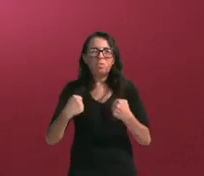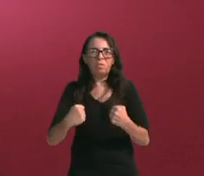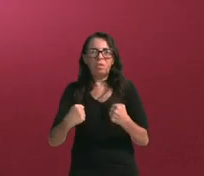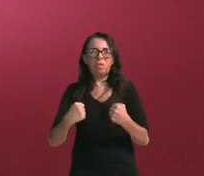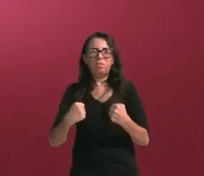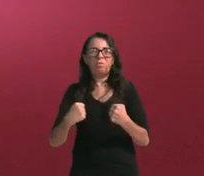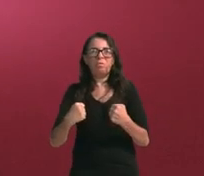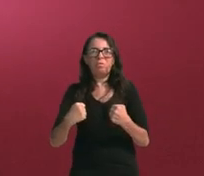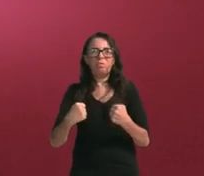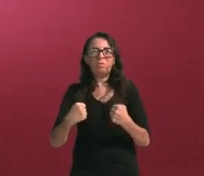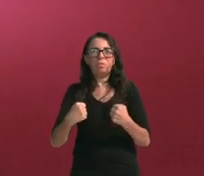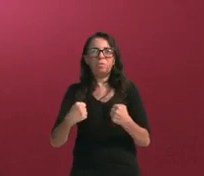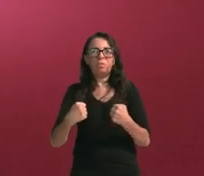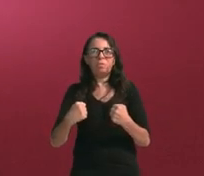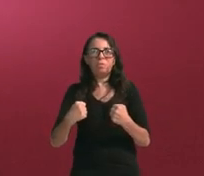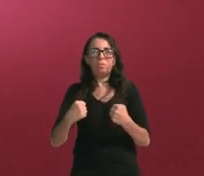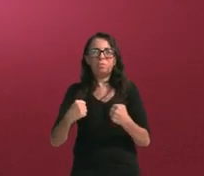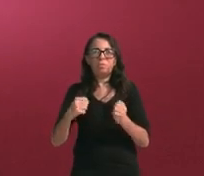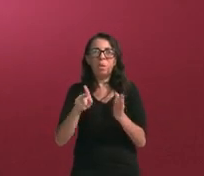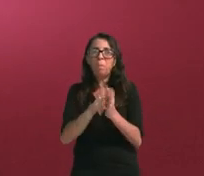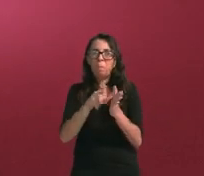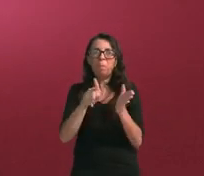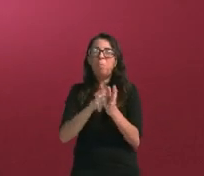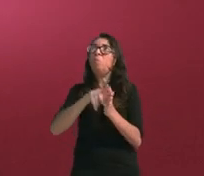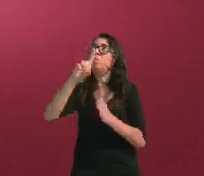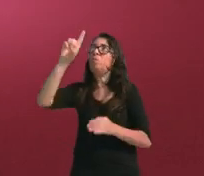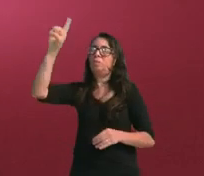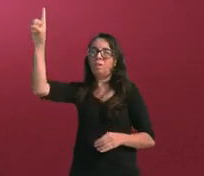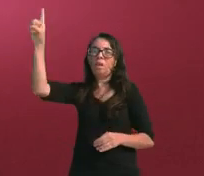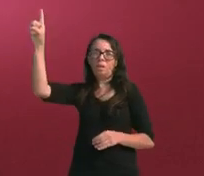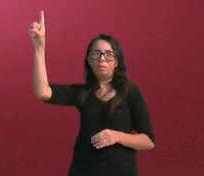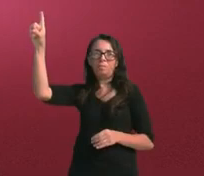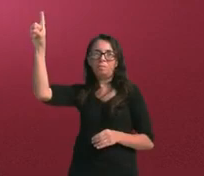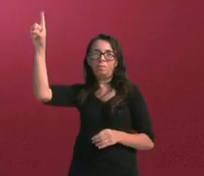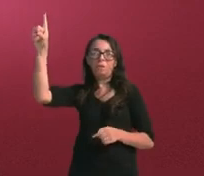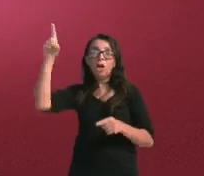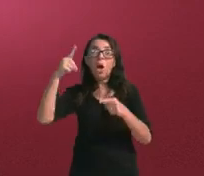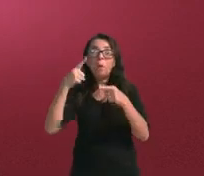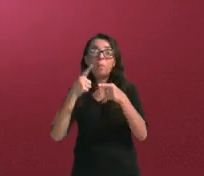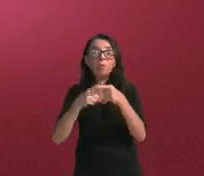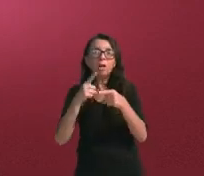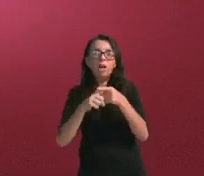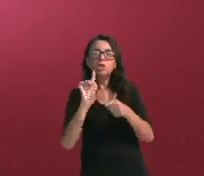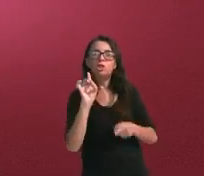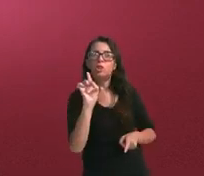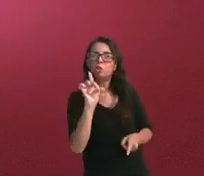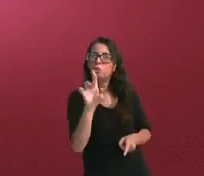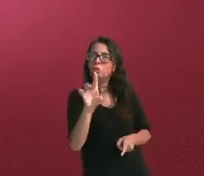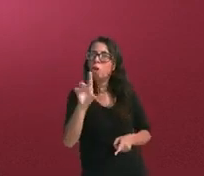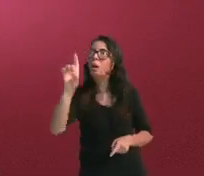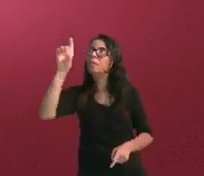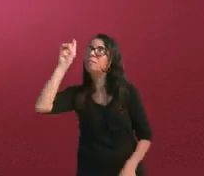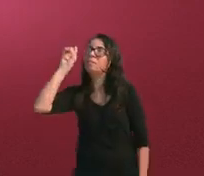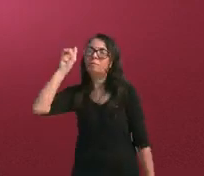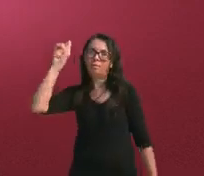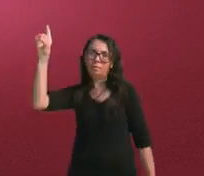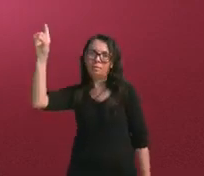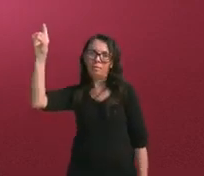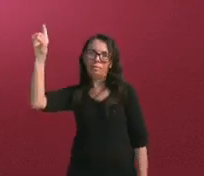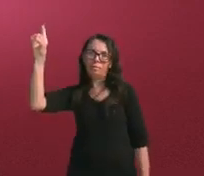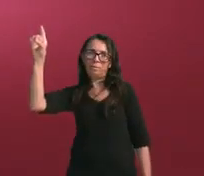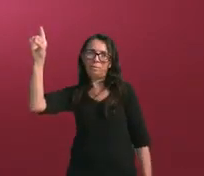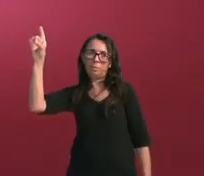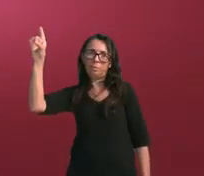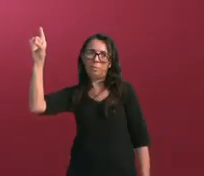grande Ele é. Lembro daquele hino agora, quão grande és tu. Eu adoro aquele hino, eu gosto de hinos,